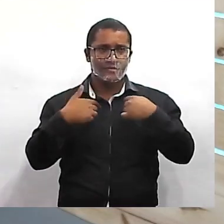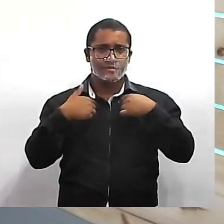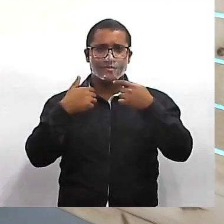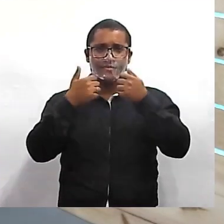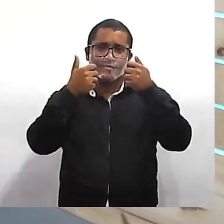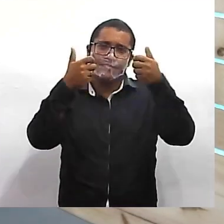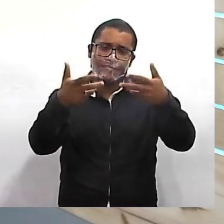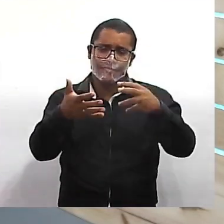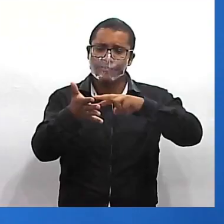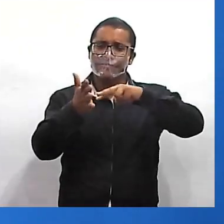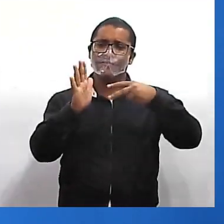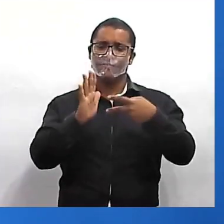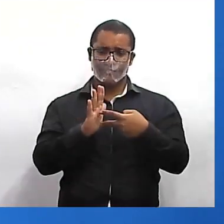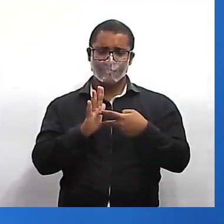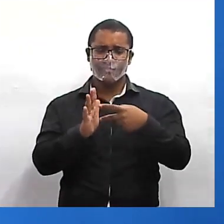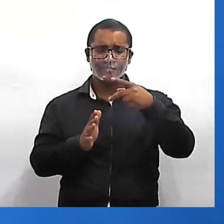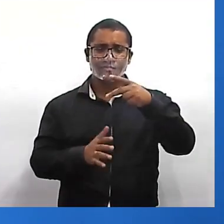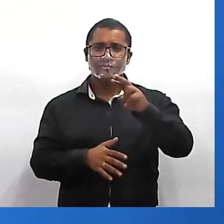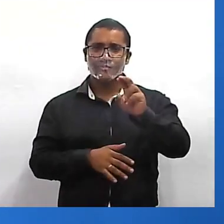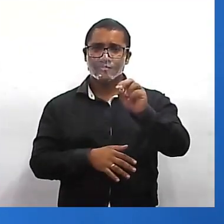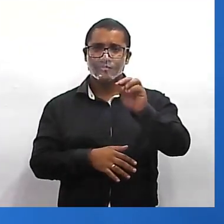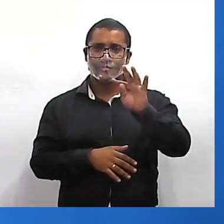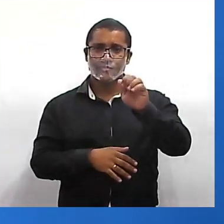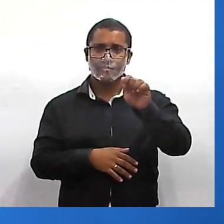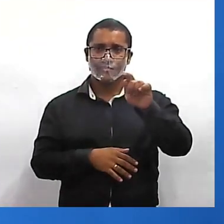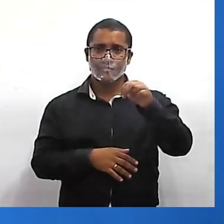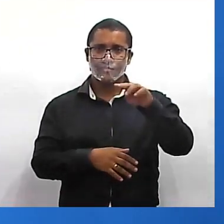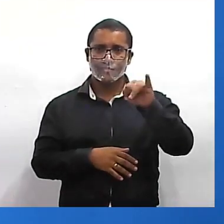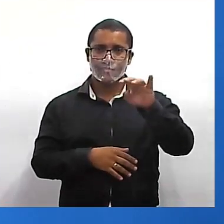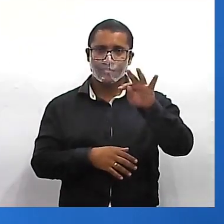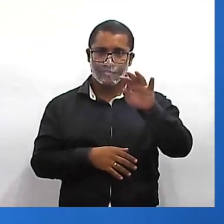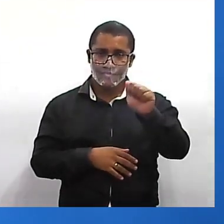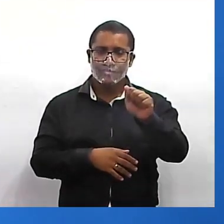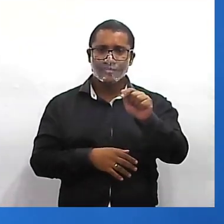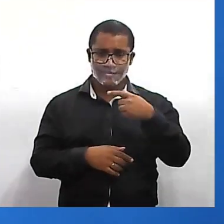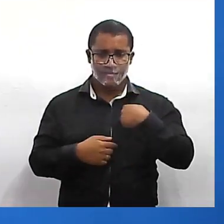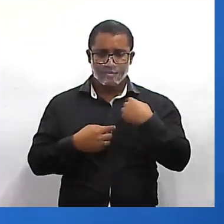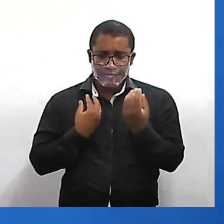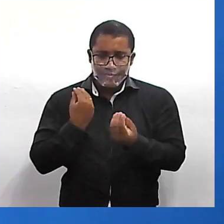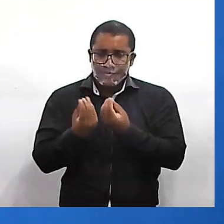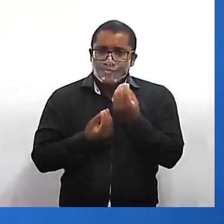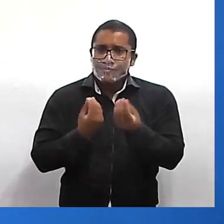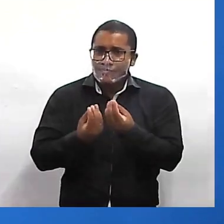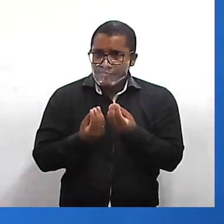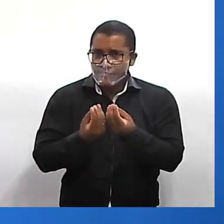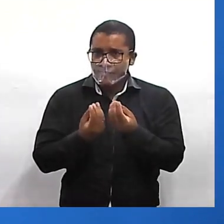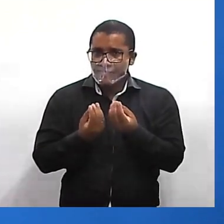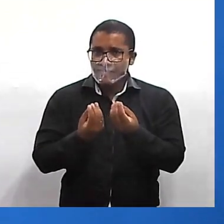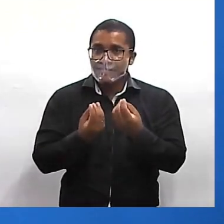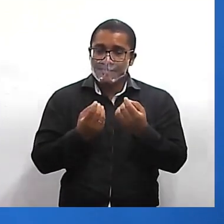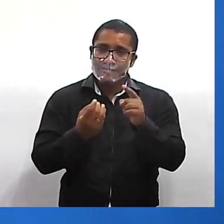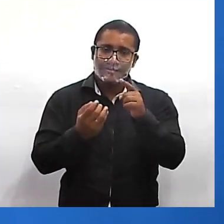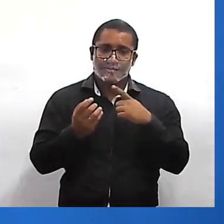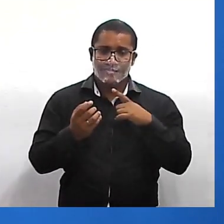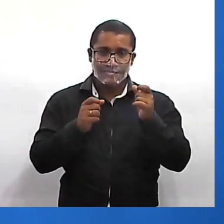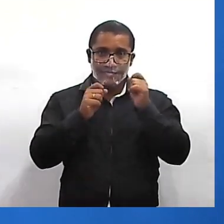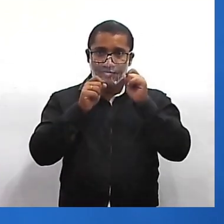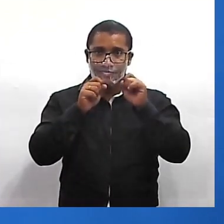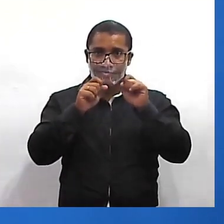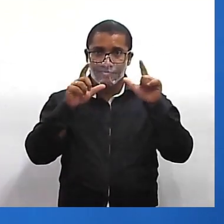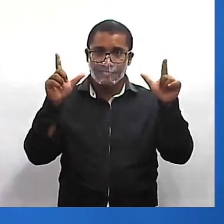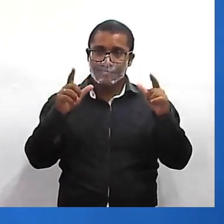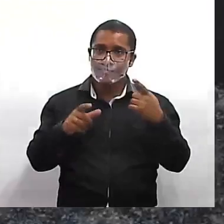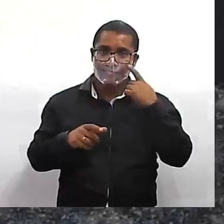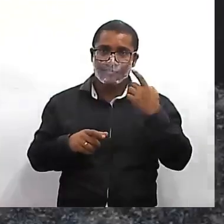ressignificar esse protagonismo, né? Como ser o protagonista da minha carreira. Inicialmente você está vendo aí uma imagem que